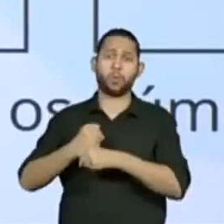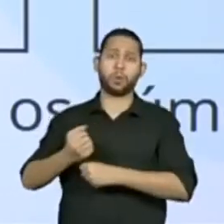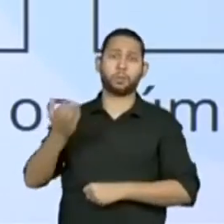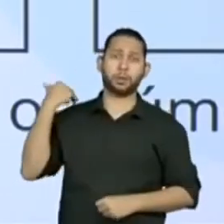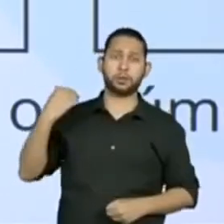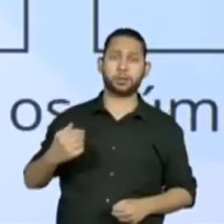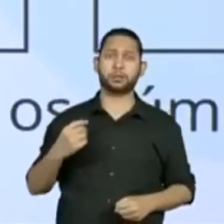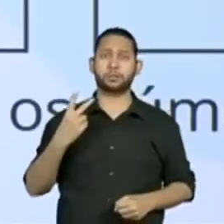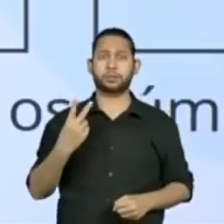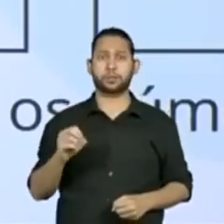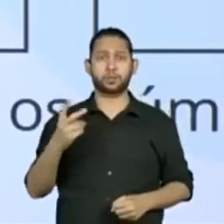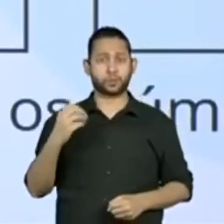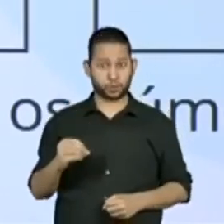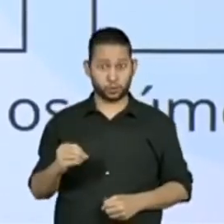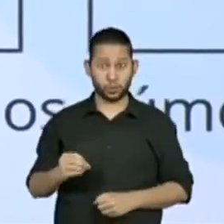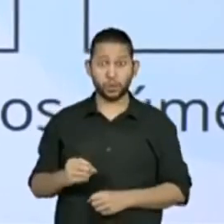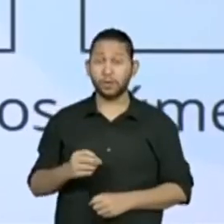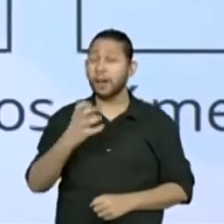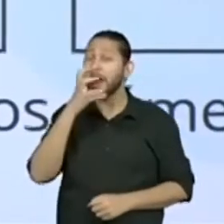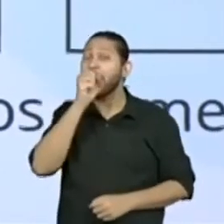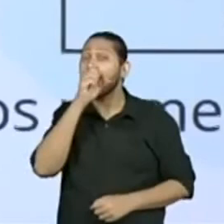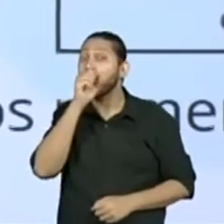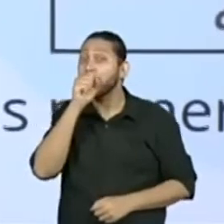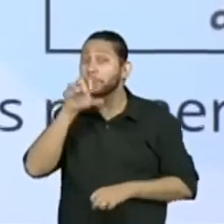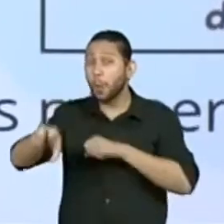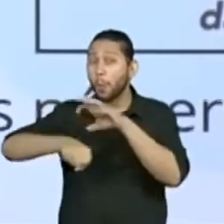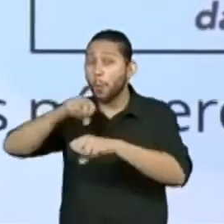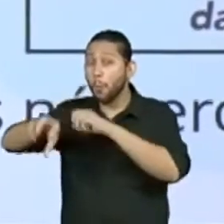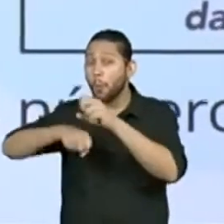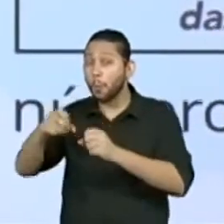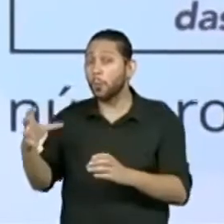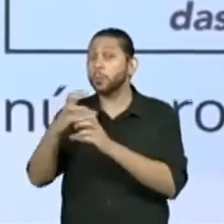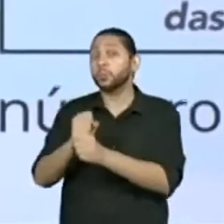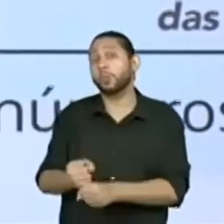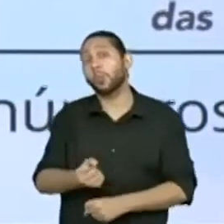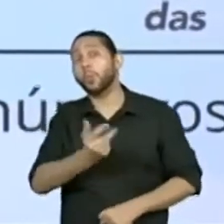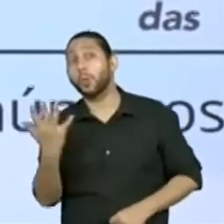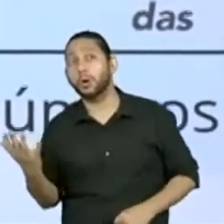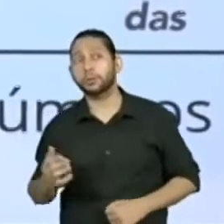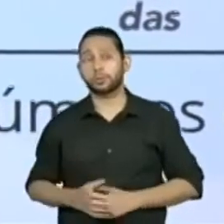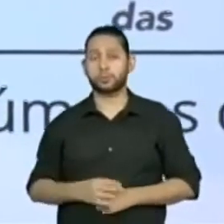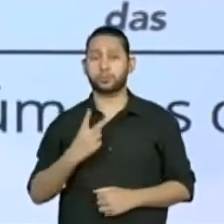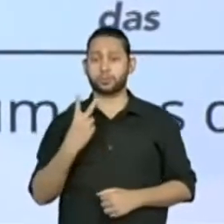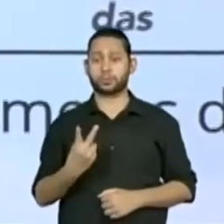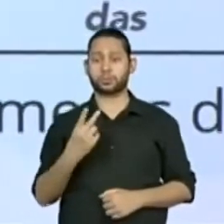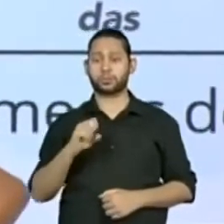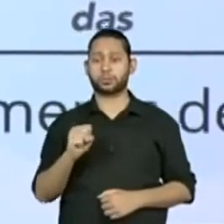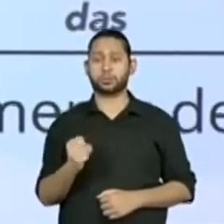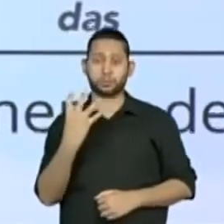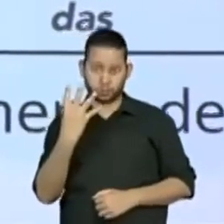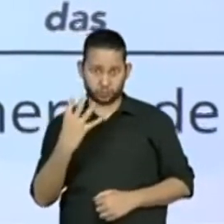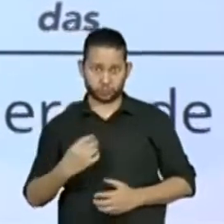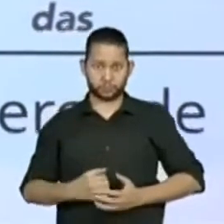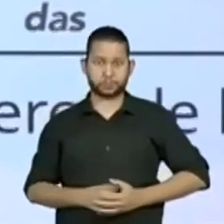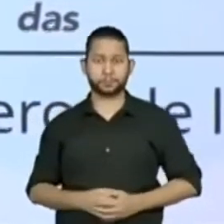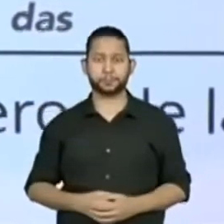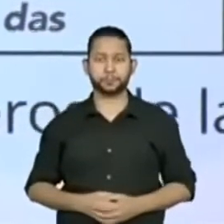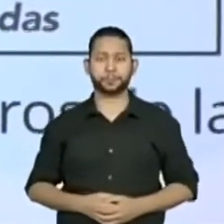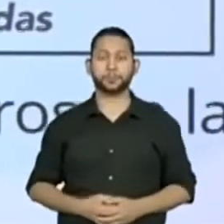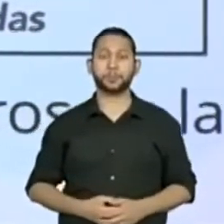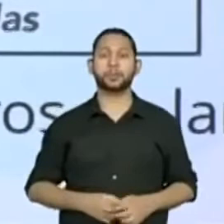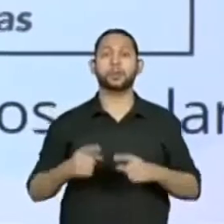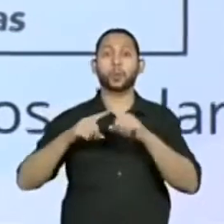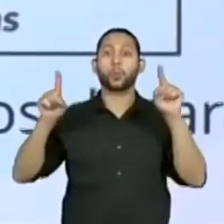284 laranjas colhidas. Tá, essa é a primeira anotação do tio José Luiz. Agora vamos aqui, ó, segunda